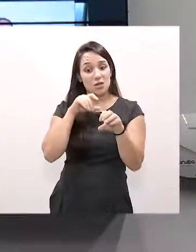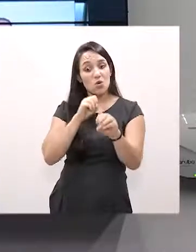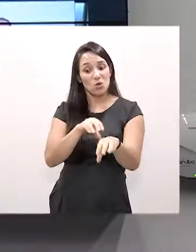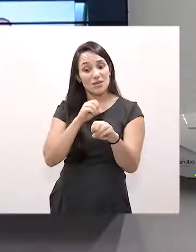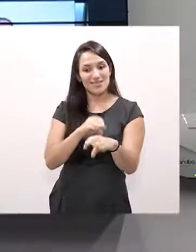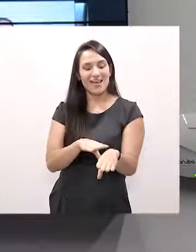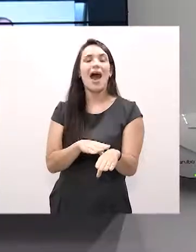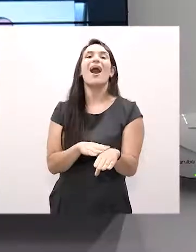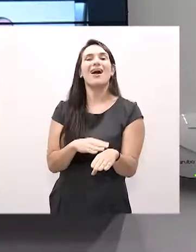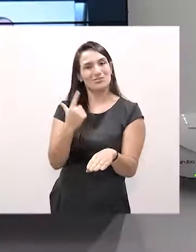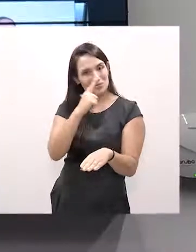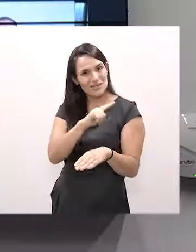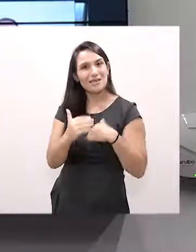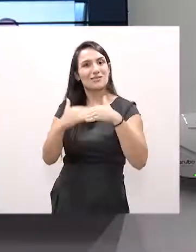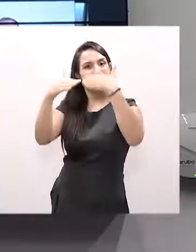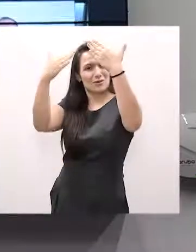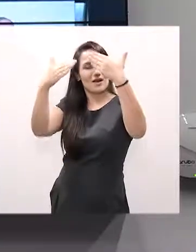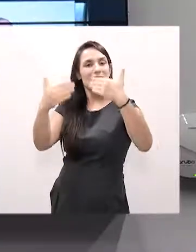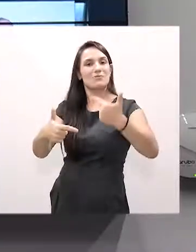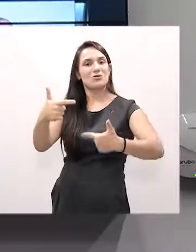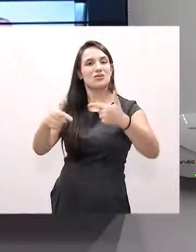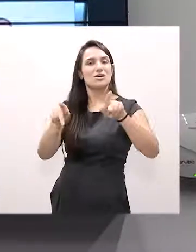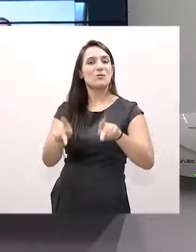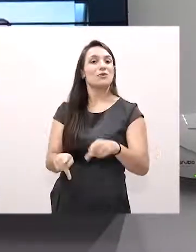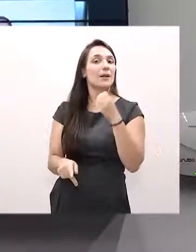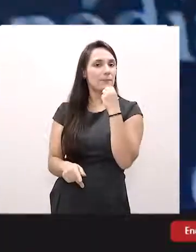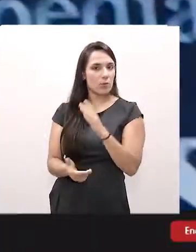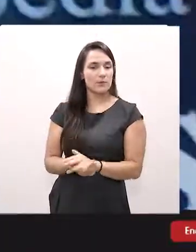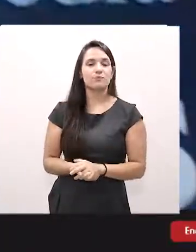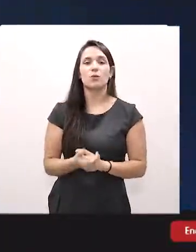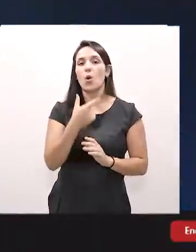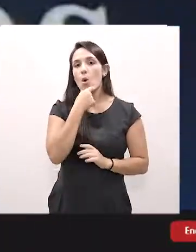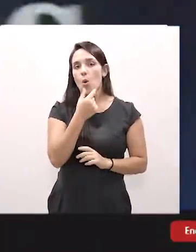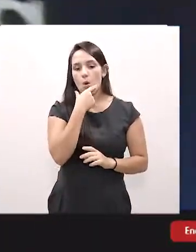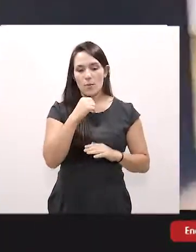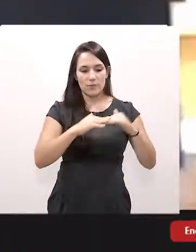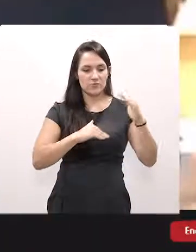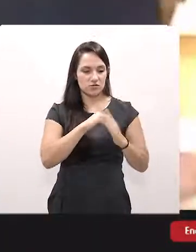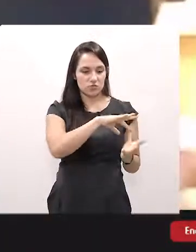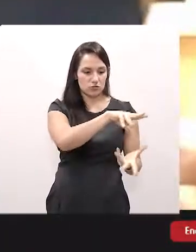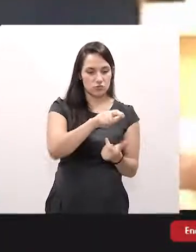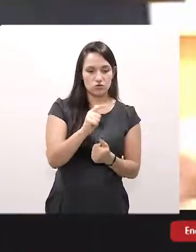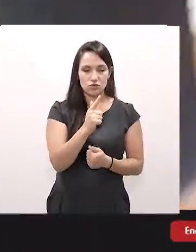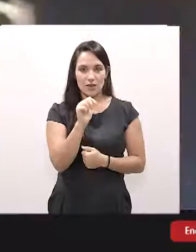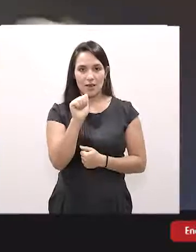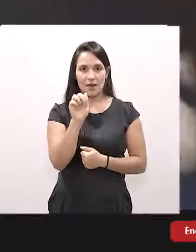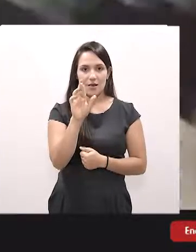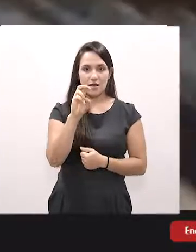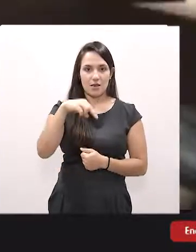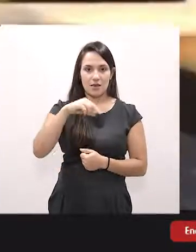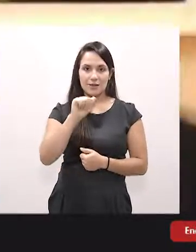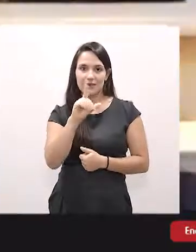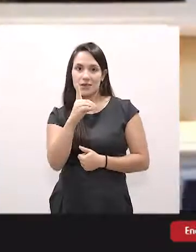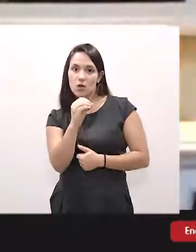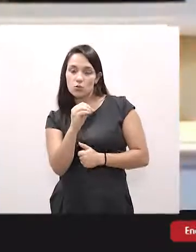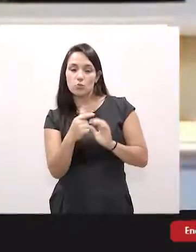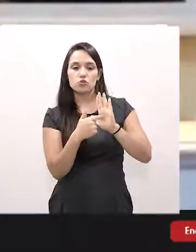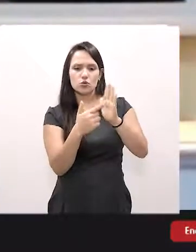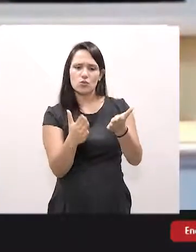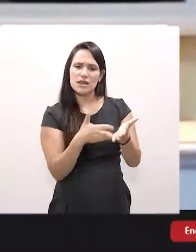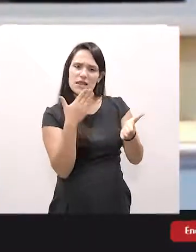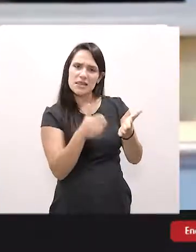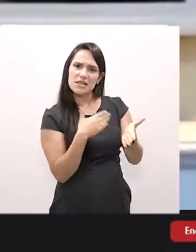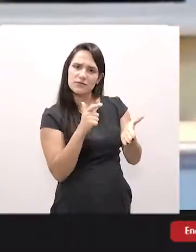oferece ao desenvolvimento das políticas públicas no Estado. O geógrafo Arnaldo Menecosi, por exemplo, mostrou a